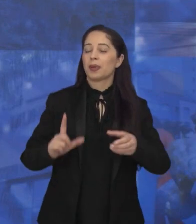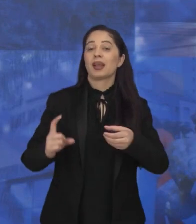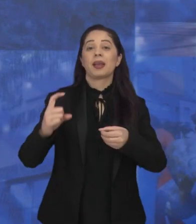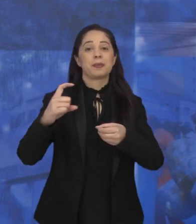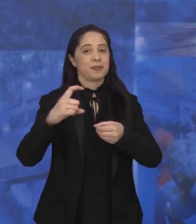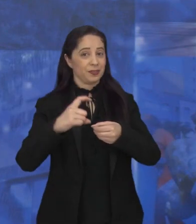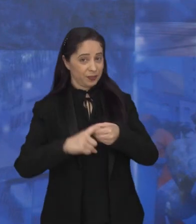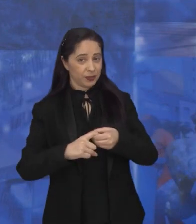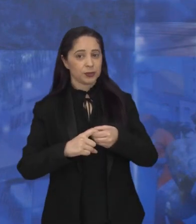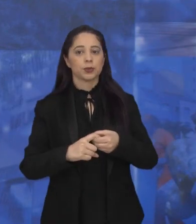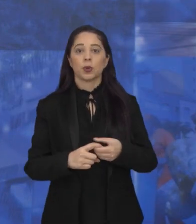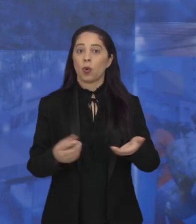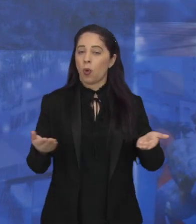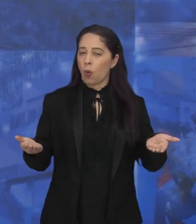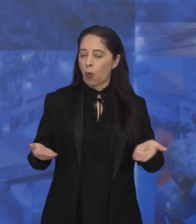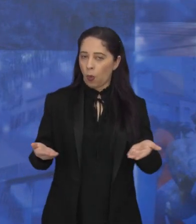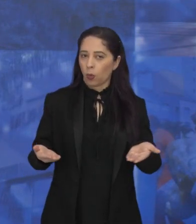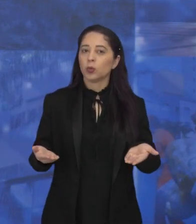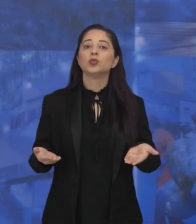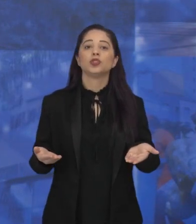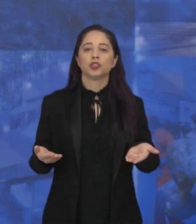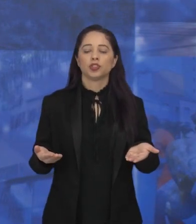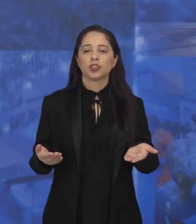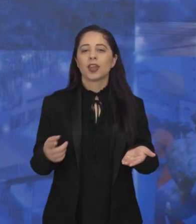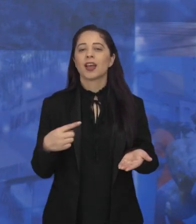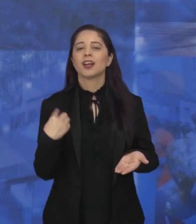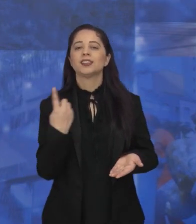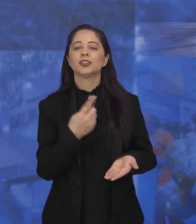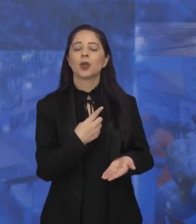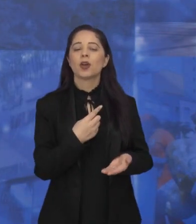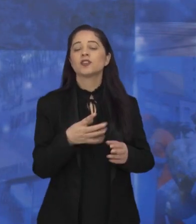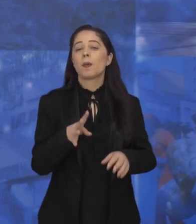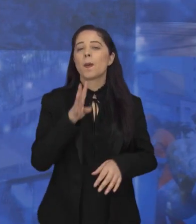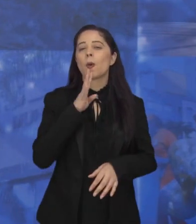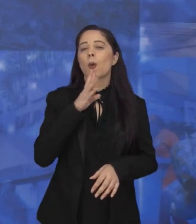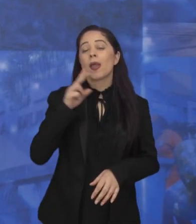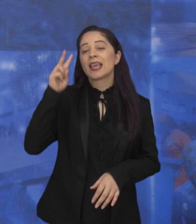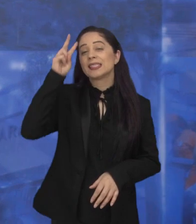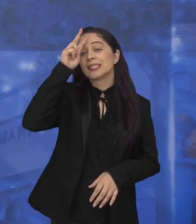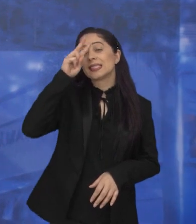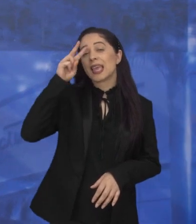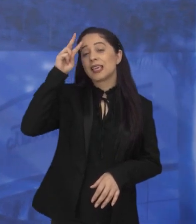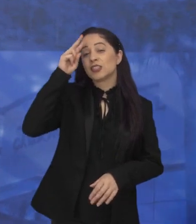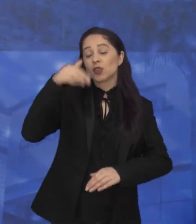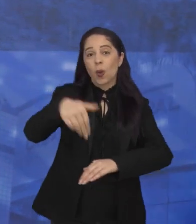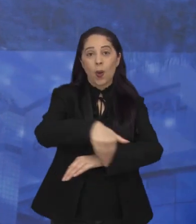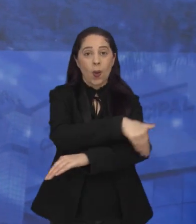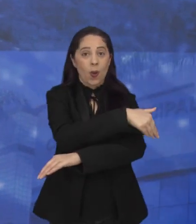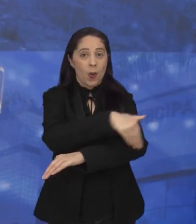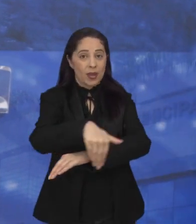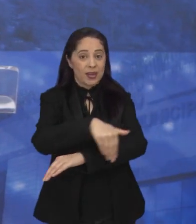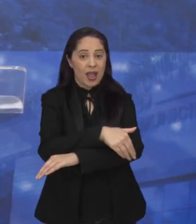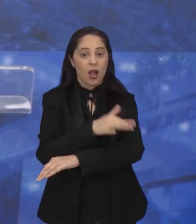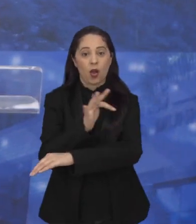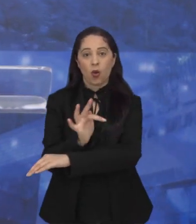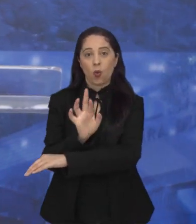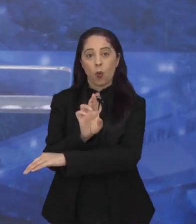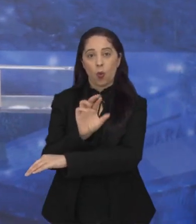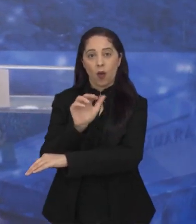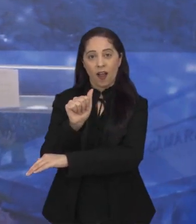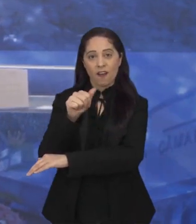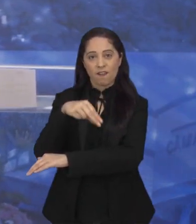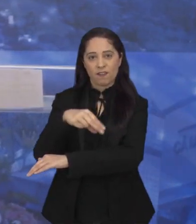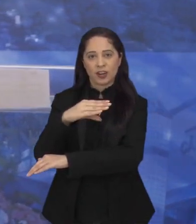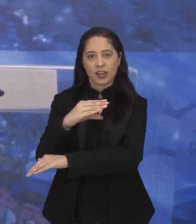Voltamos com a Ação Parlamentar e hoje nosso passeio pelas vias da cidade vai estacionar na Rua Francisco